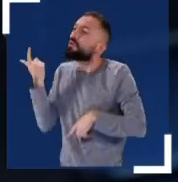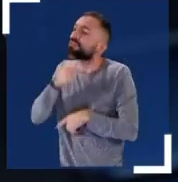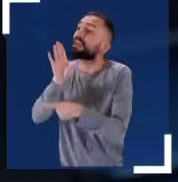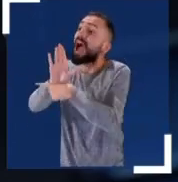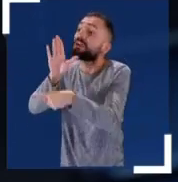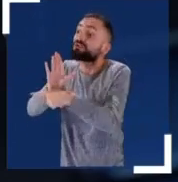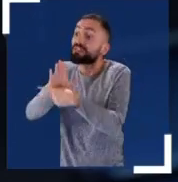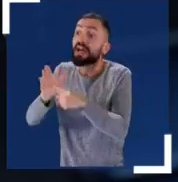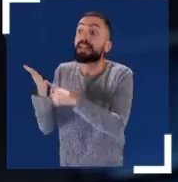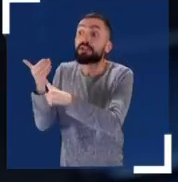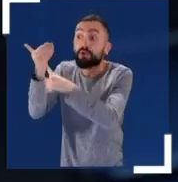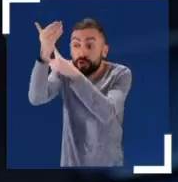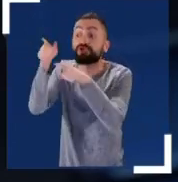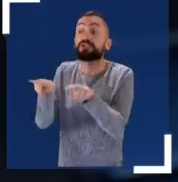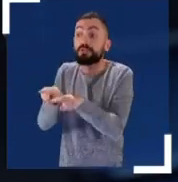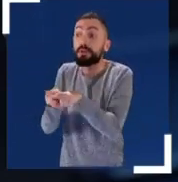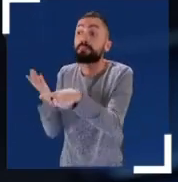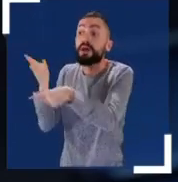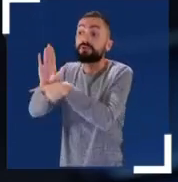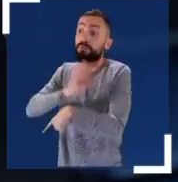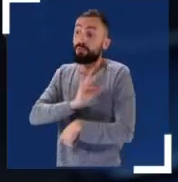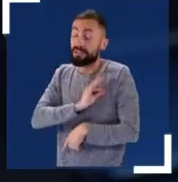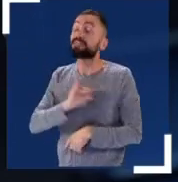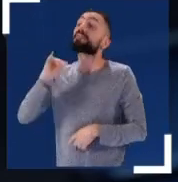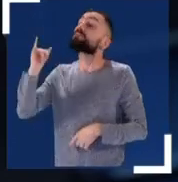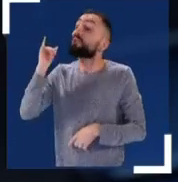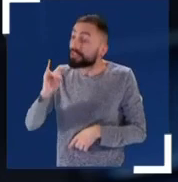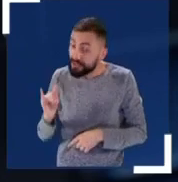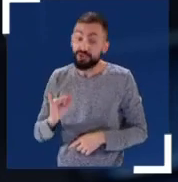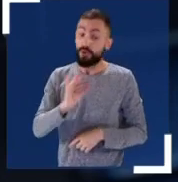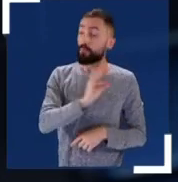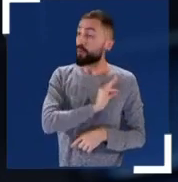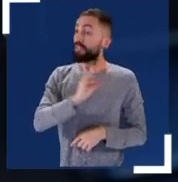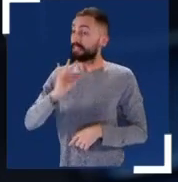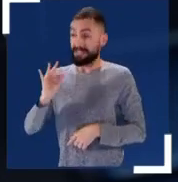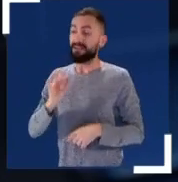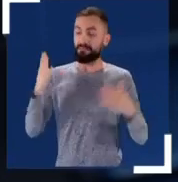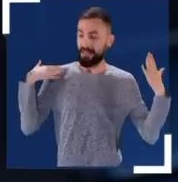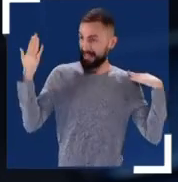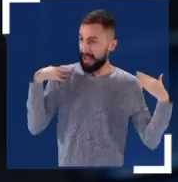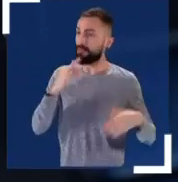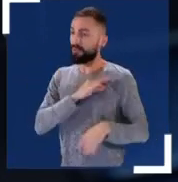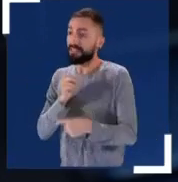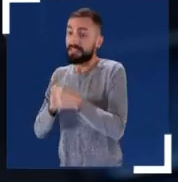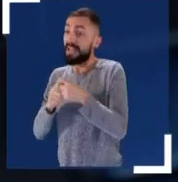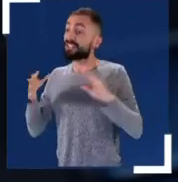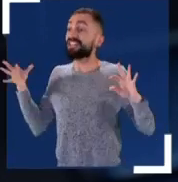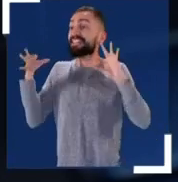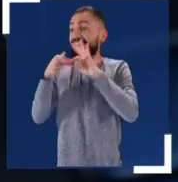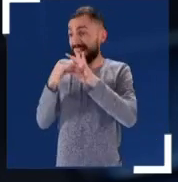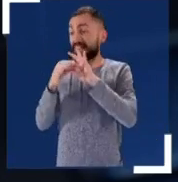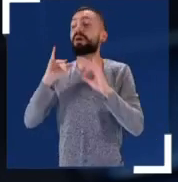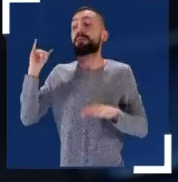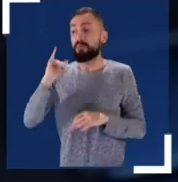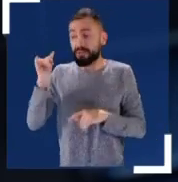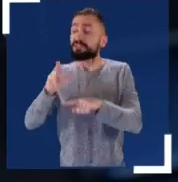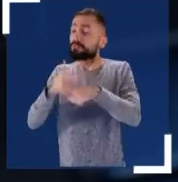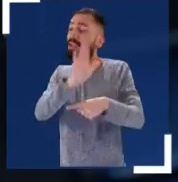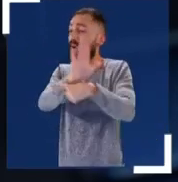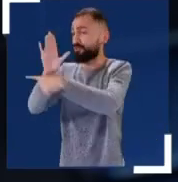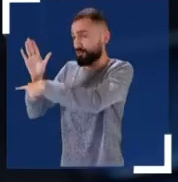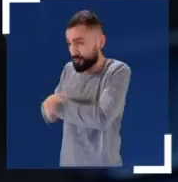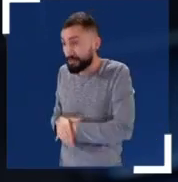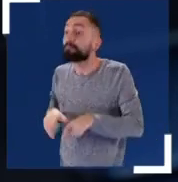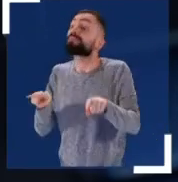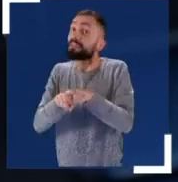E integrar também as guardas municipais, que podem ser uma terceira força ao lado da Polícia Militar e da Polícia Civil. E vamos trabalhar